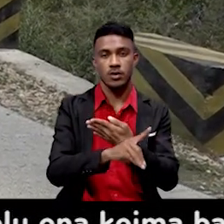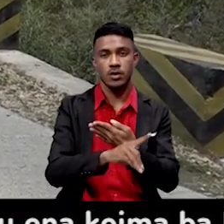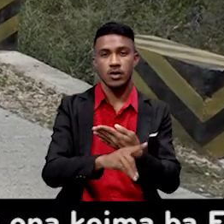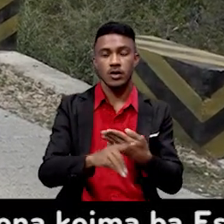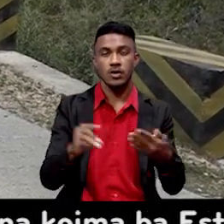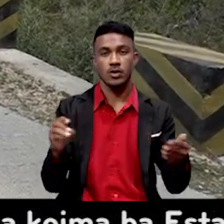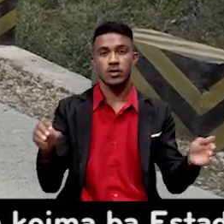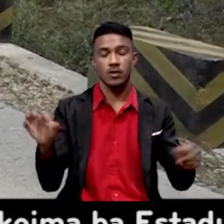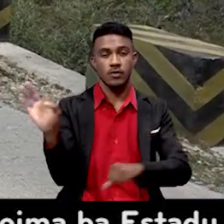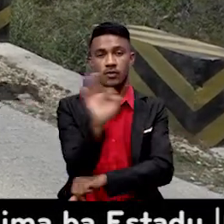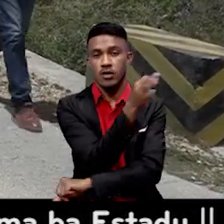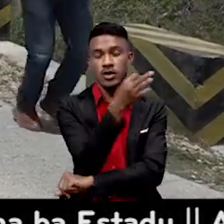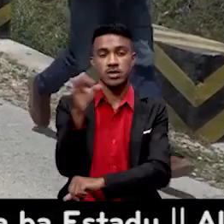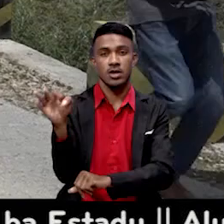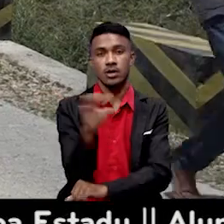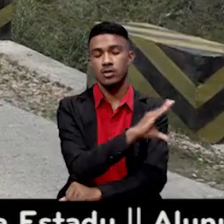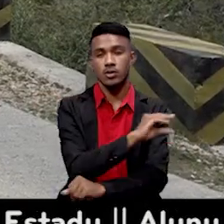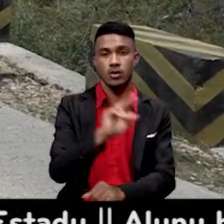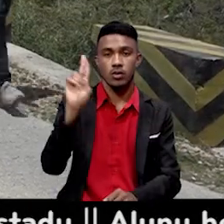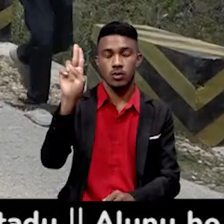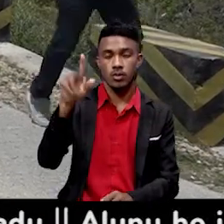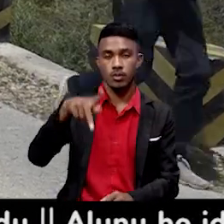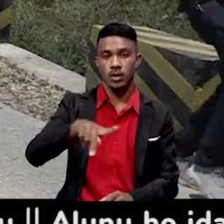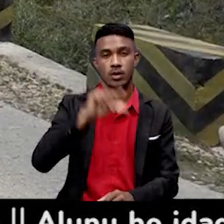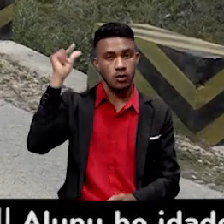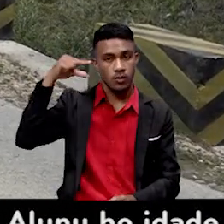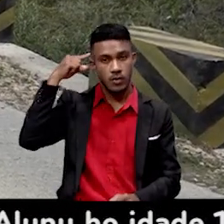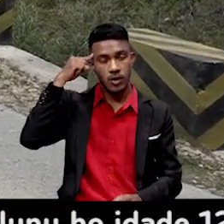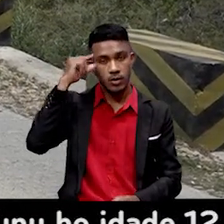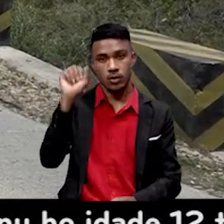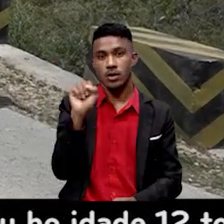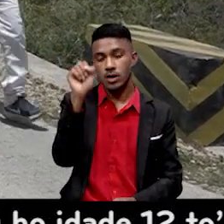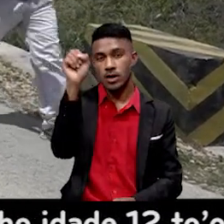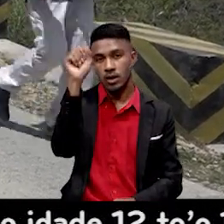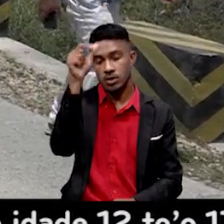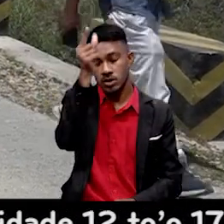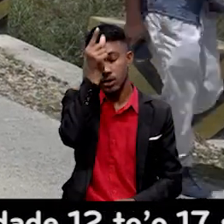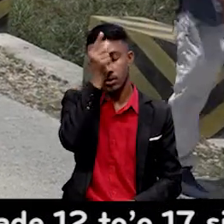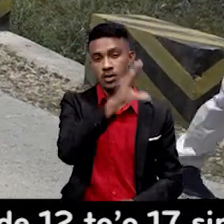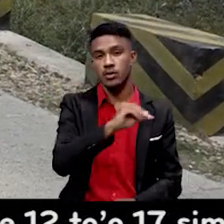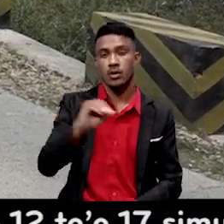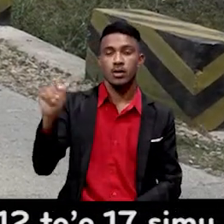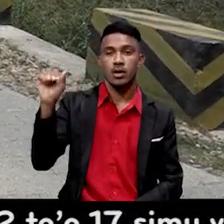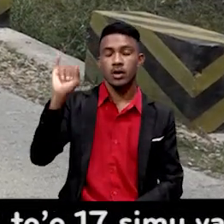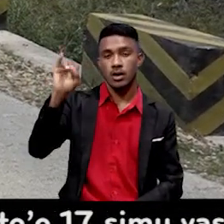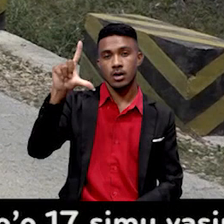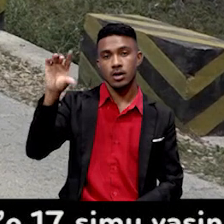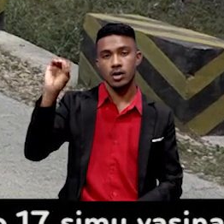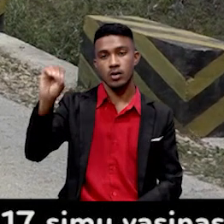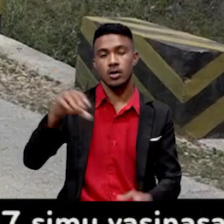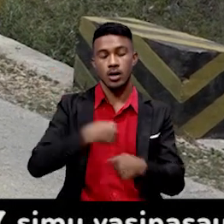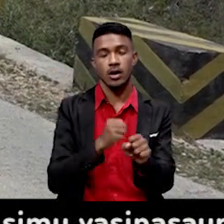o agrobusiness, o União Europeia, o governo Alemanha, no Mosailo, para a halo reabilitação e manutenção estradas